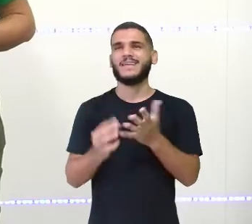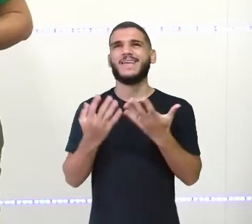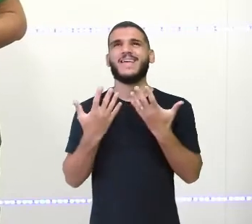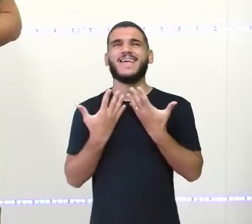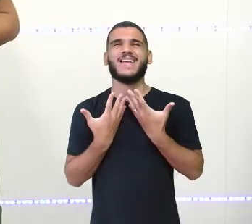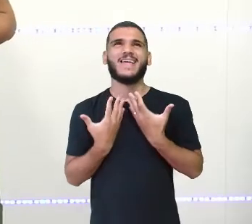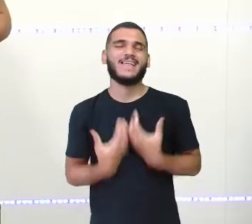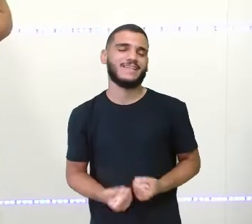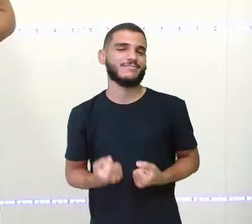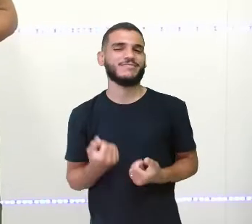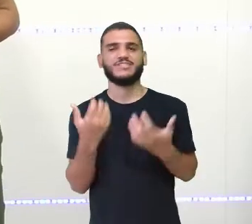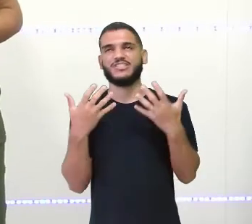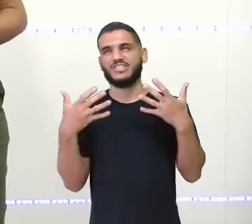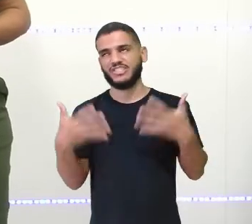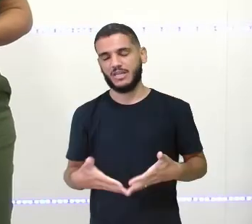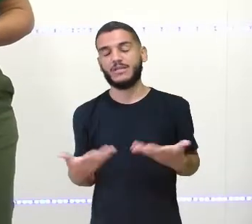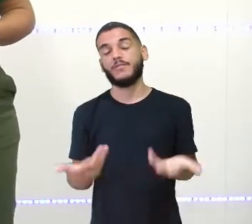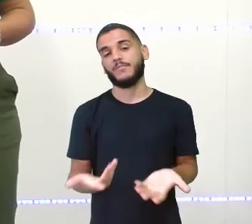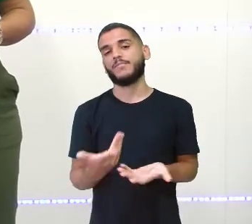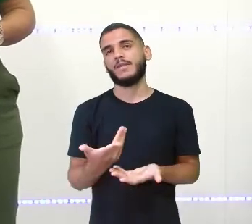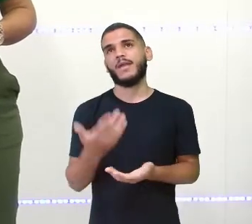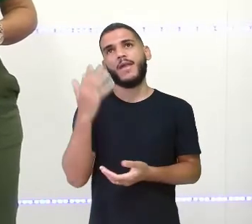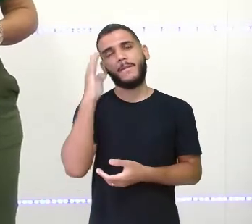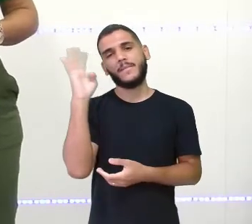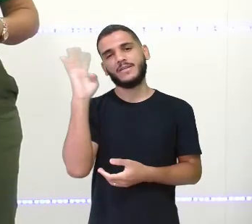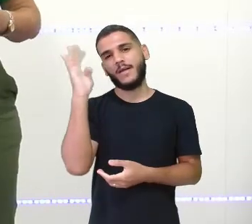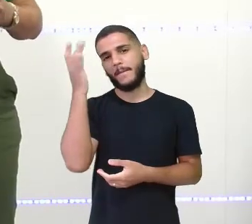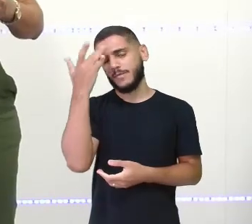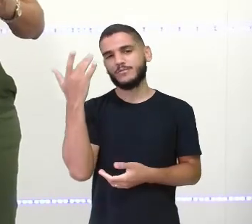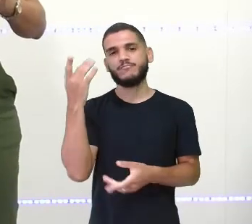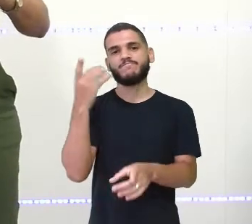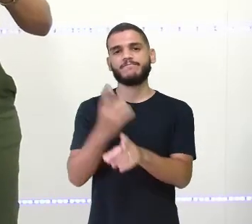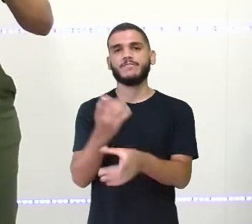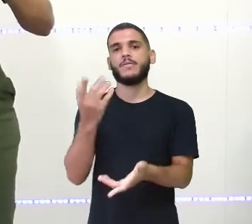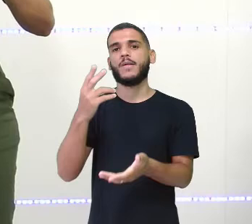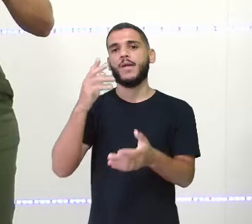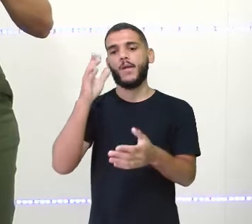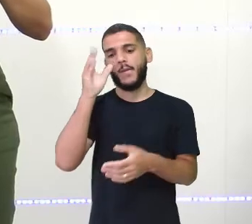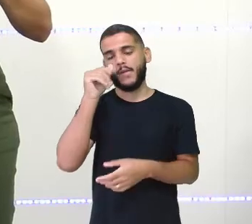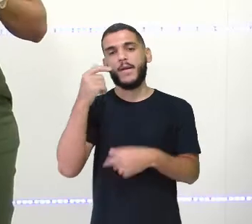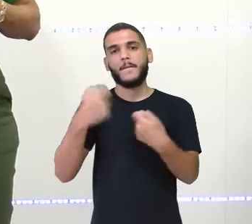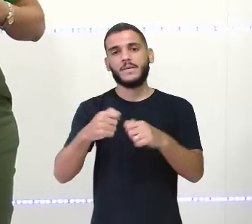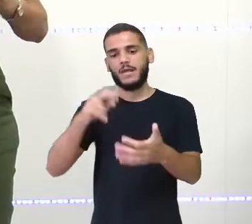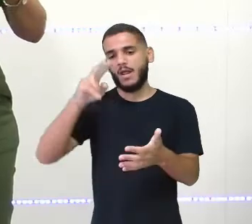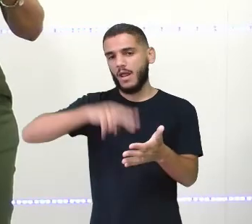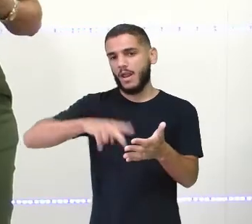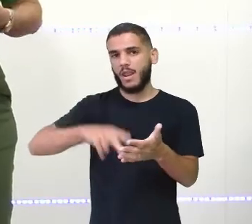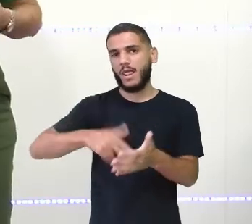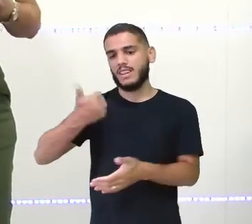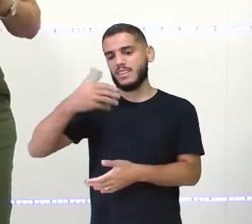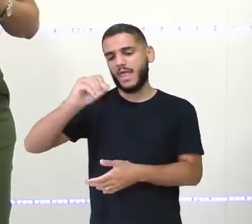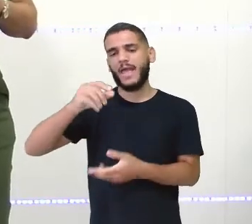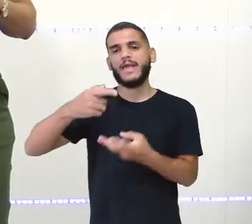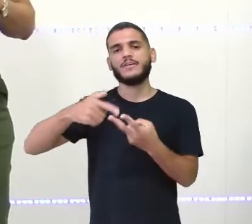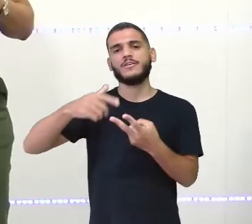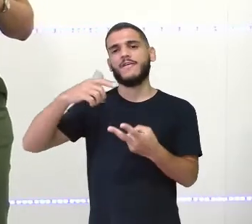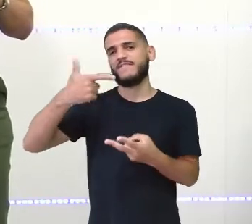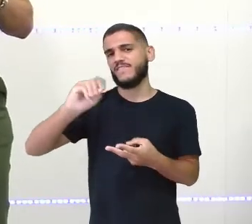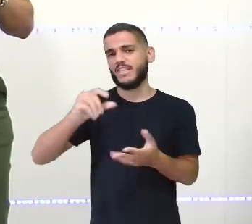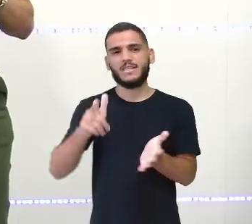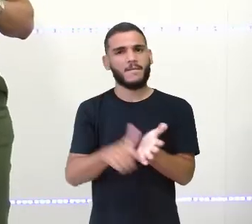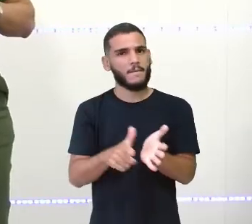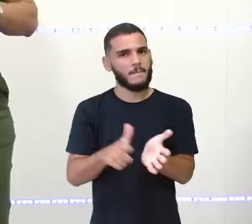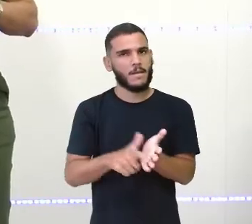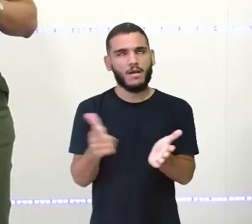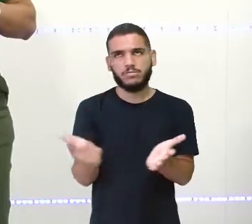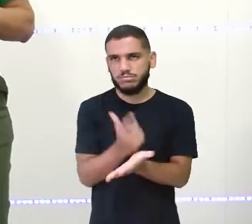cansativo. Imagina, para você descobrir uma curiosidade, você precisar ler 10, 20 páginas.